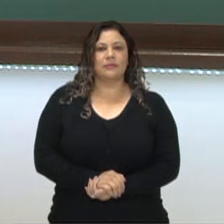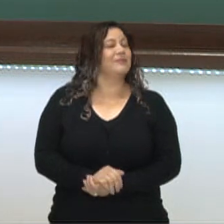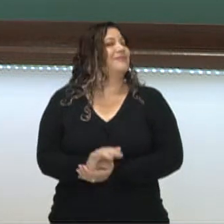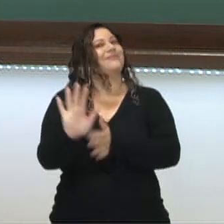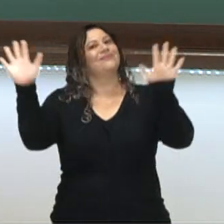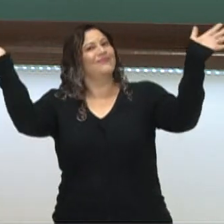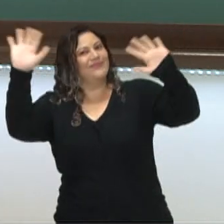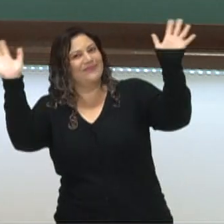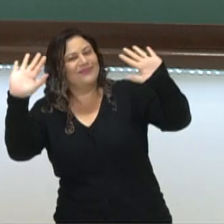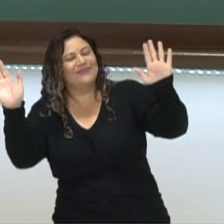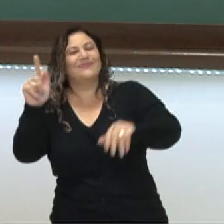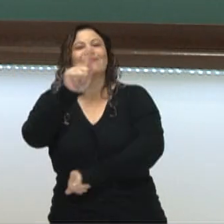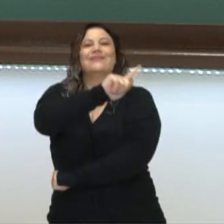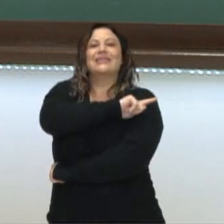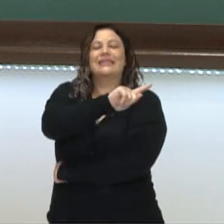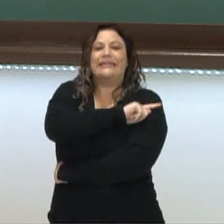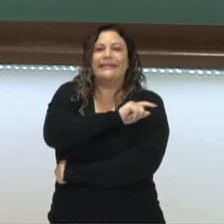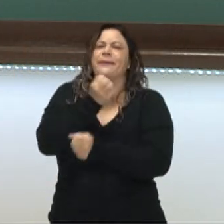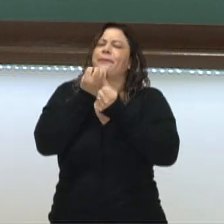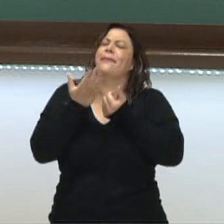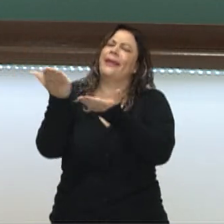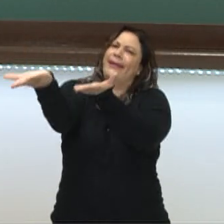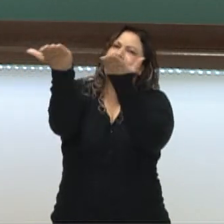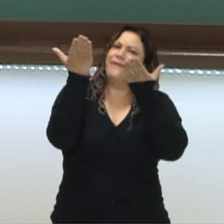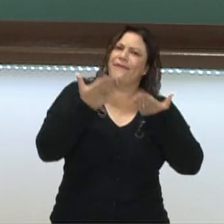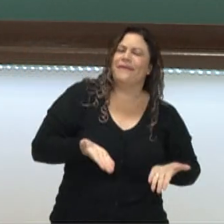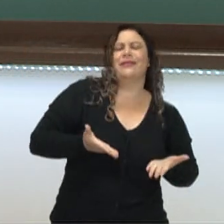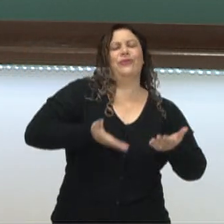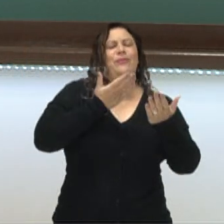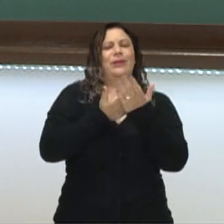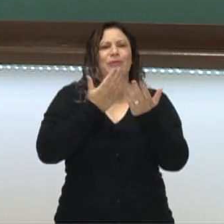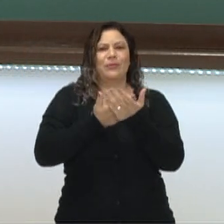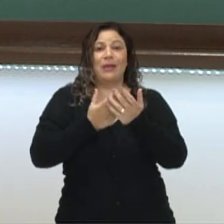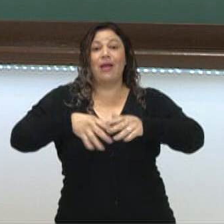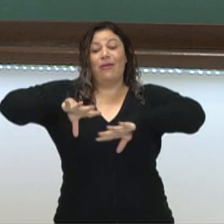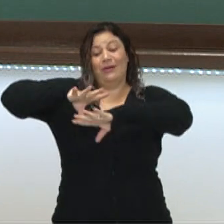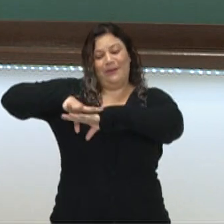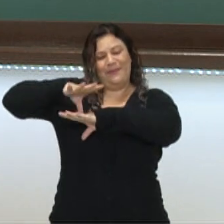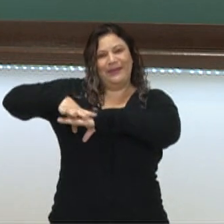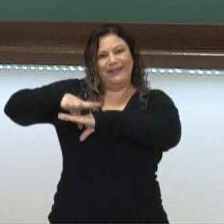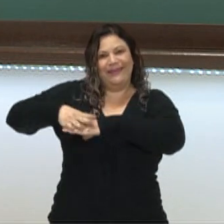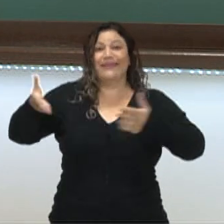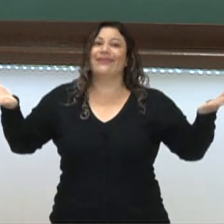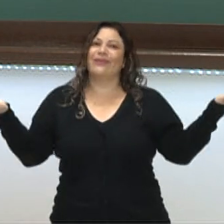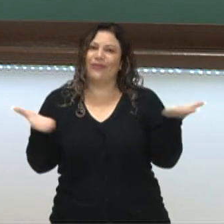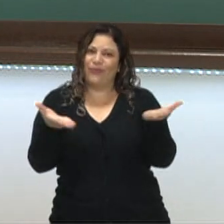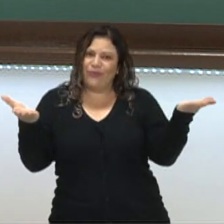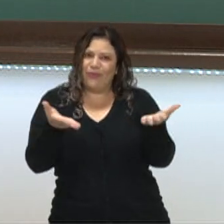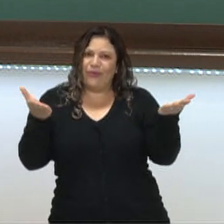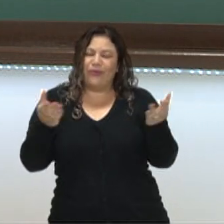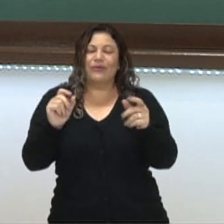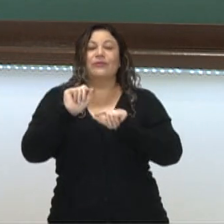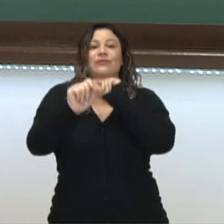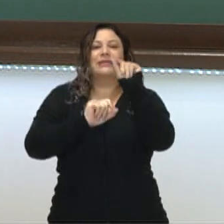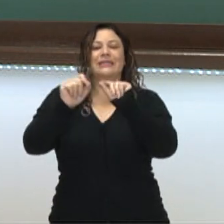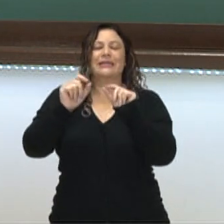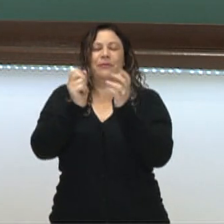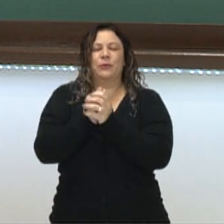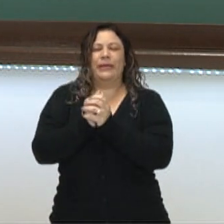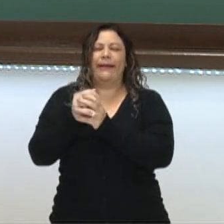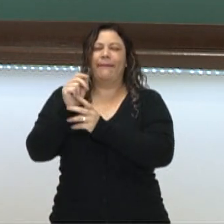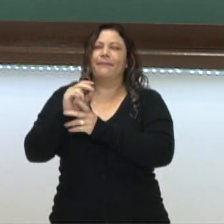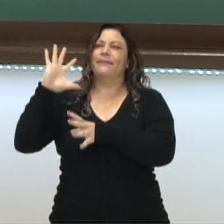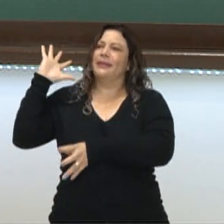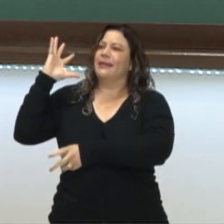Olá, galerinha do sétimo ano. Seja bem-vindo a mais uma aula de matemática. Hoje faremos aí a retomada sobre